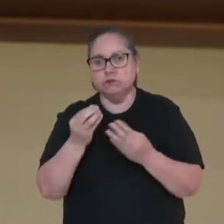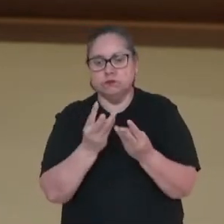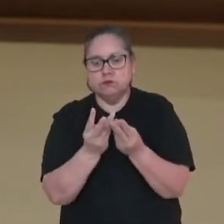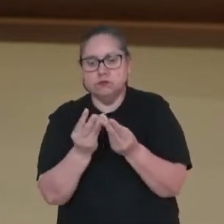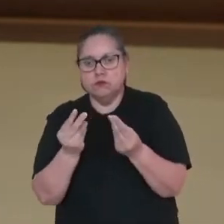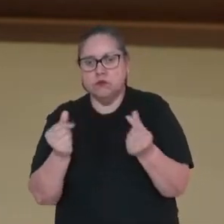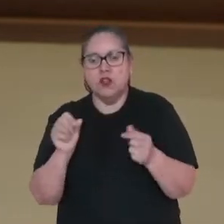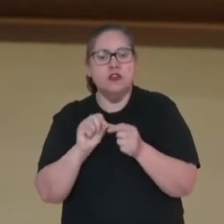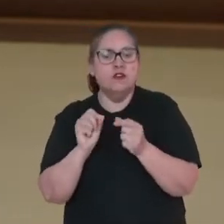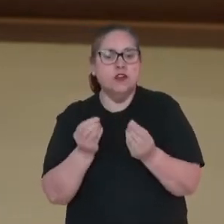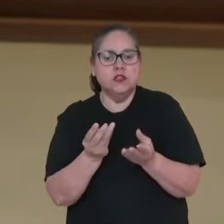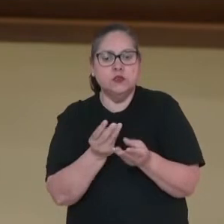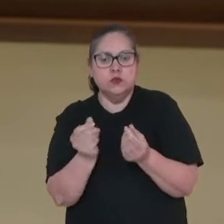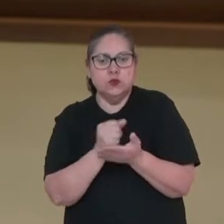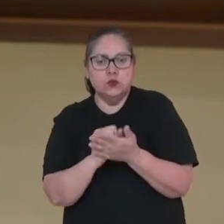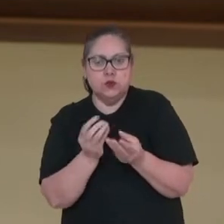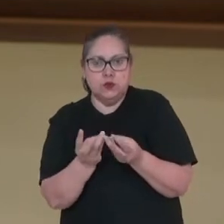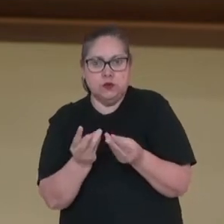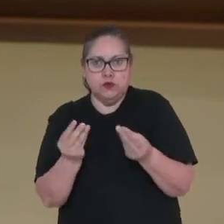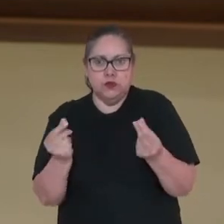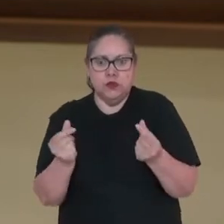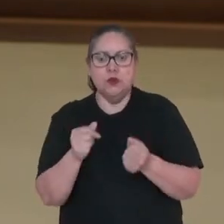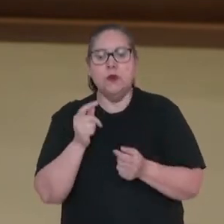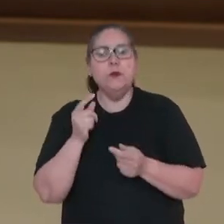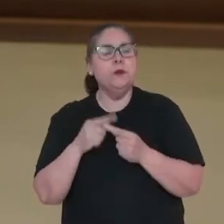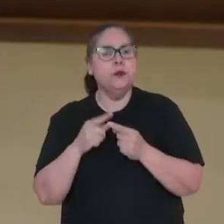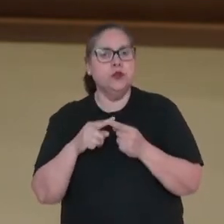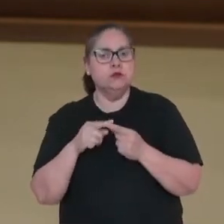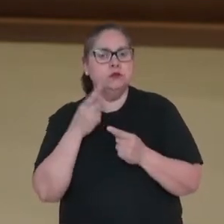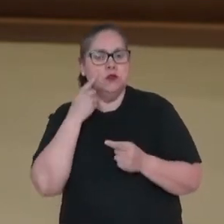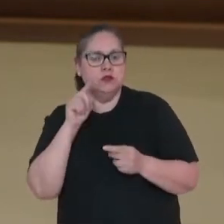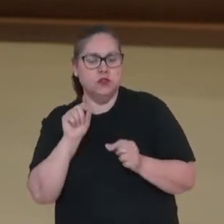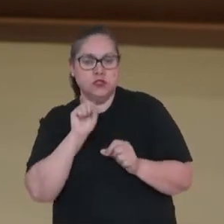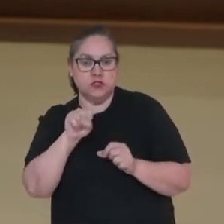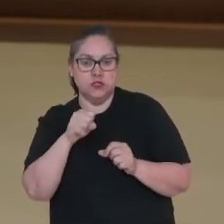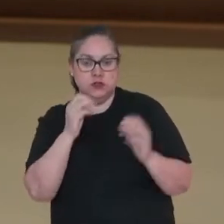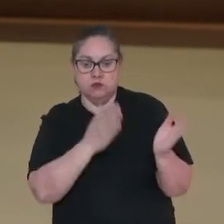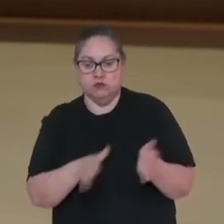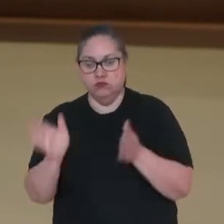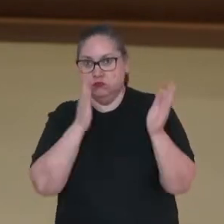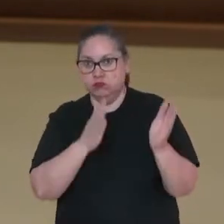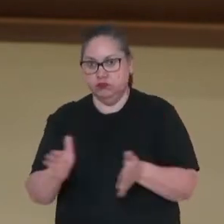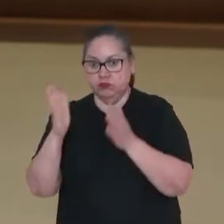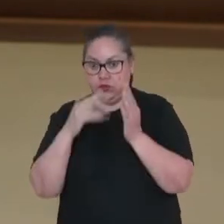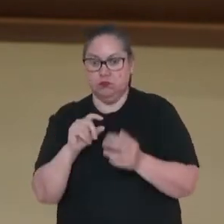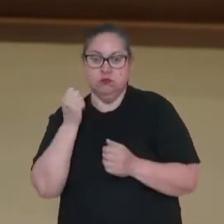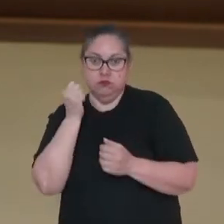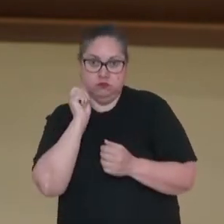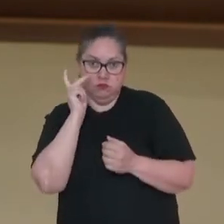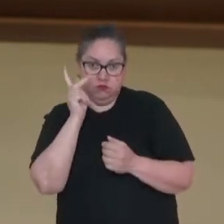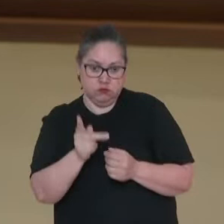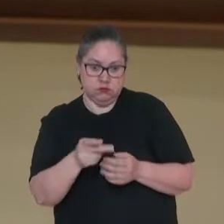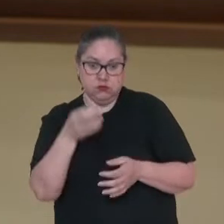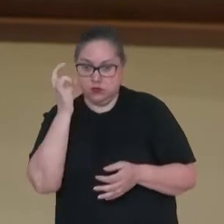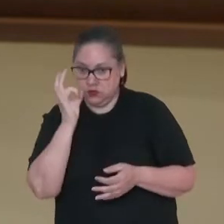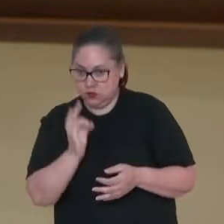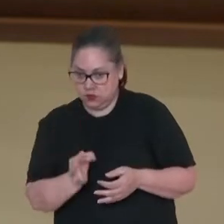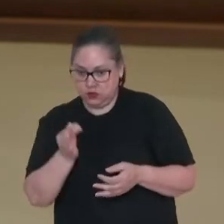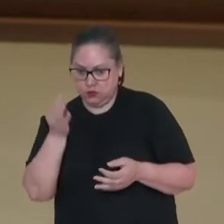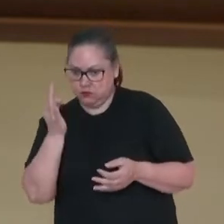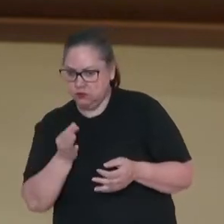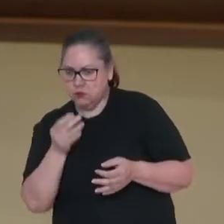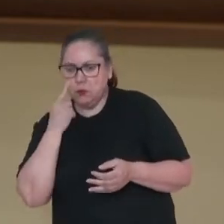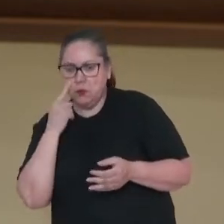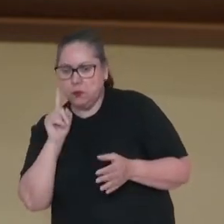qualidade, ela faz esse controle de qualidade. Para quê, pessoal? Para ver se a produção está saindo de acordo com as normas